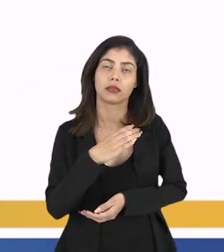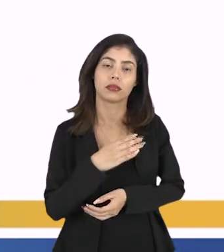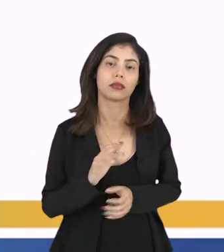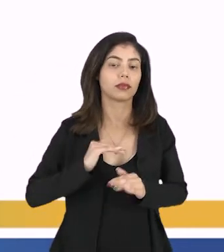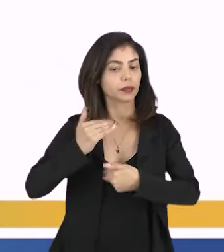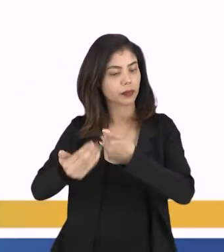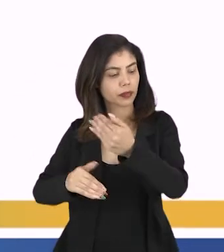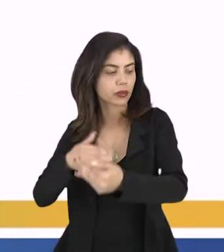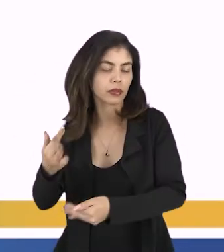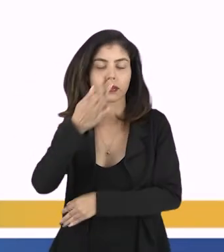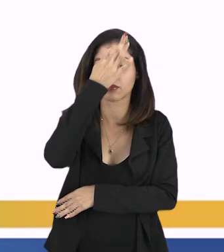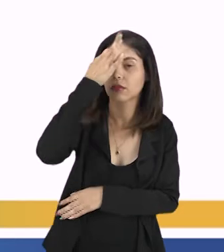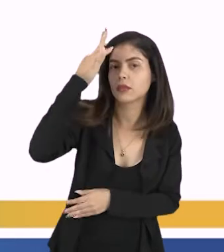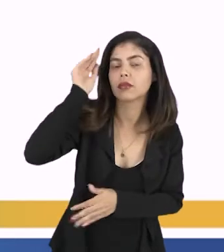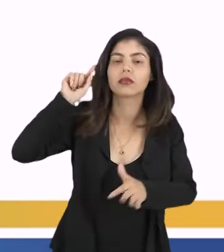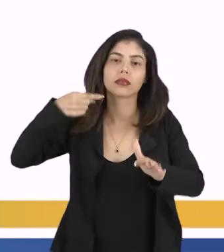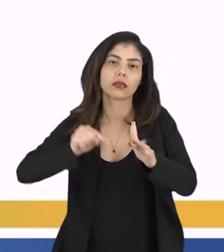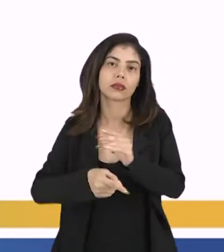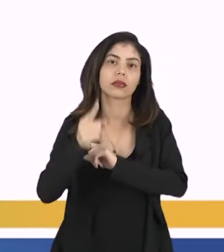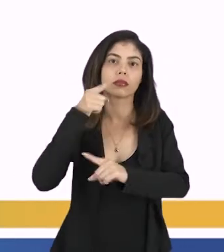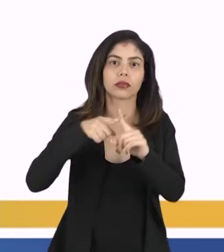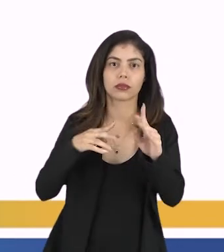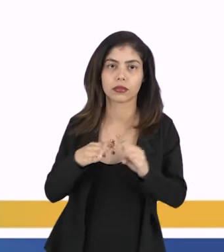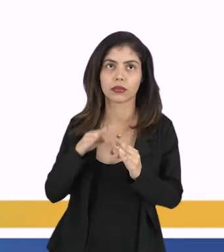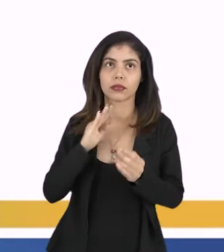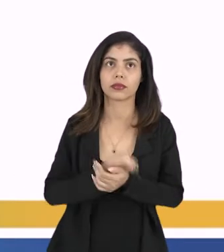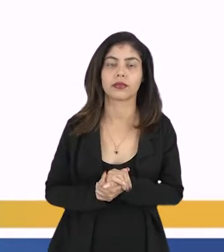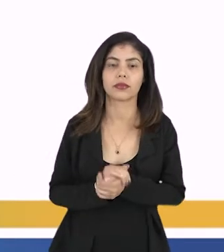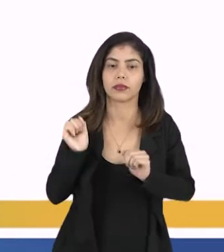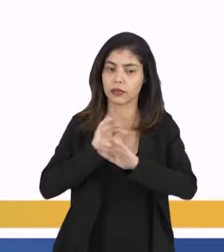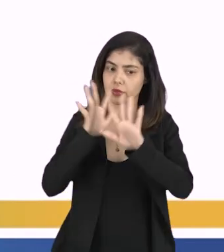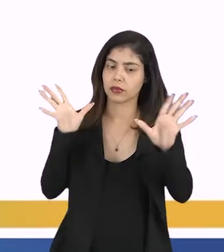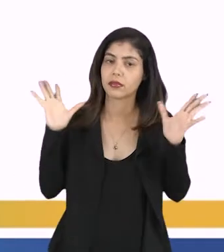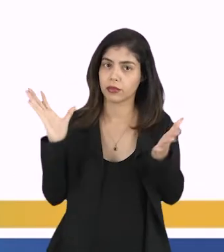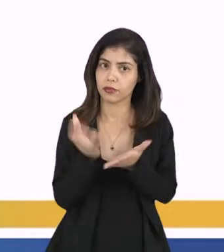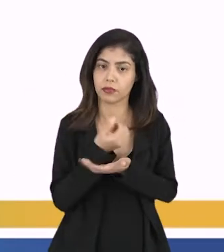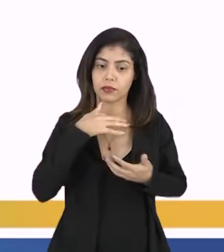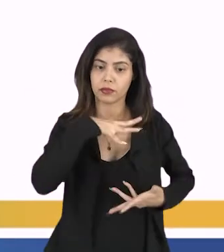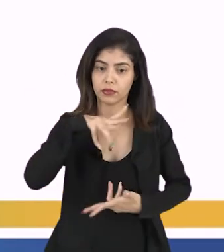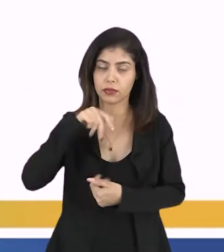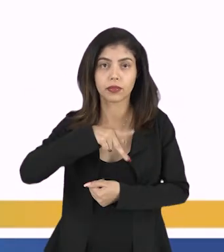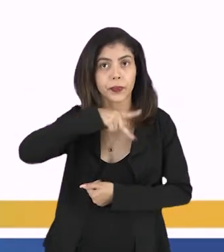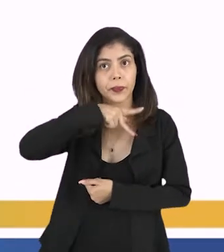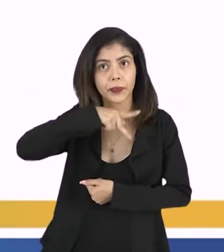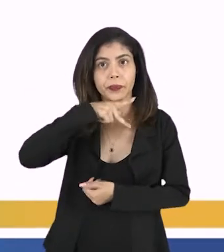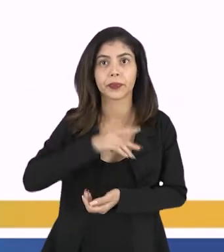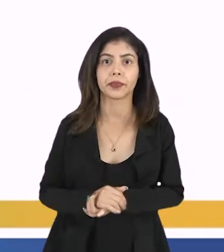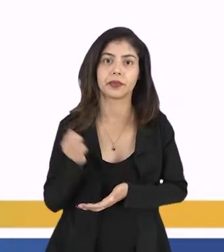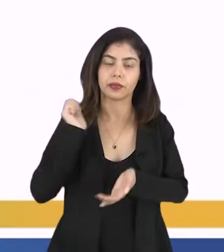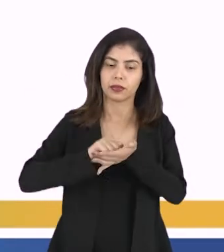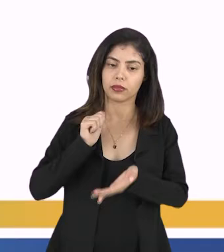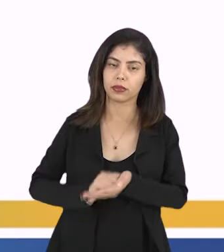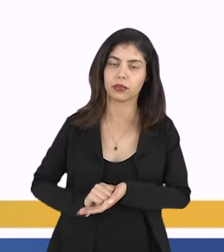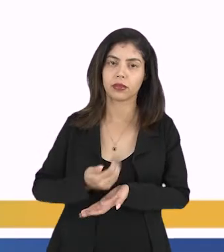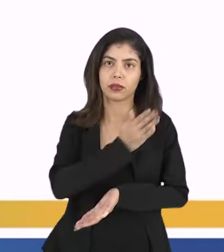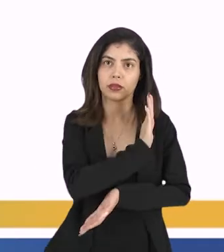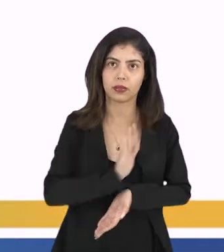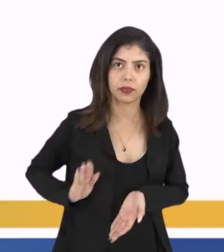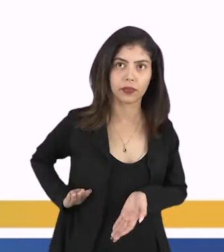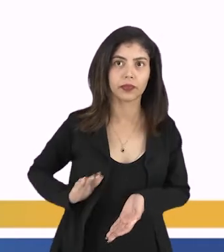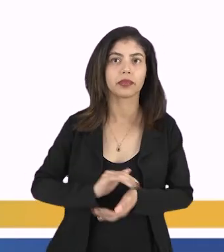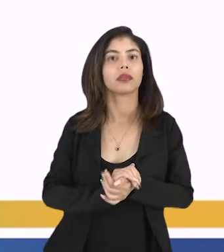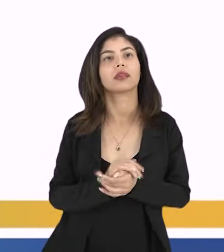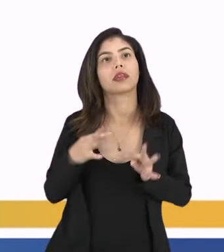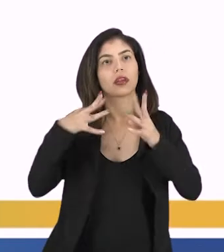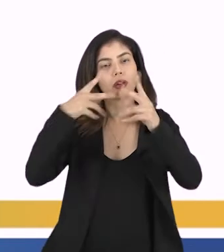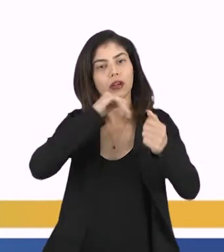ele vai desenvolver sua filosofia dentro da igreja. Ele vai, claro, pegar o mundo de Platão, Platão vai escrever a República e vai dizer